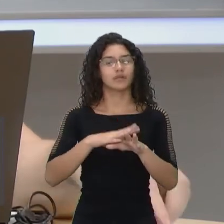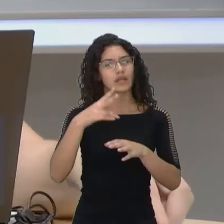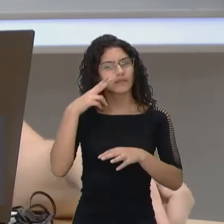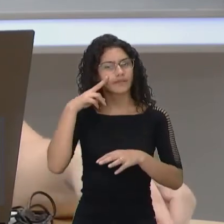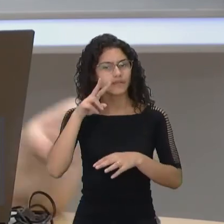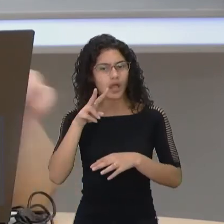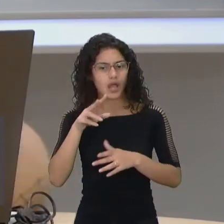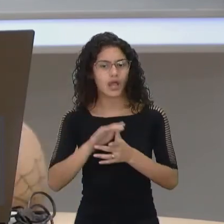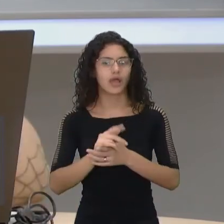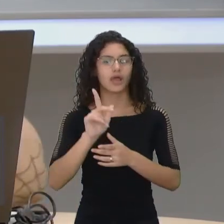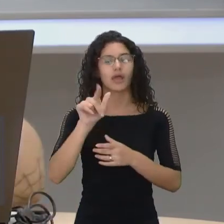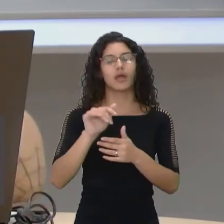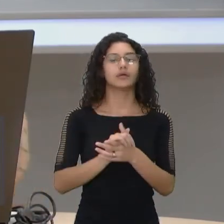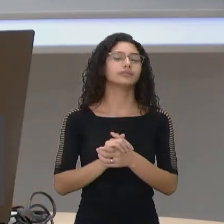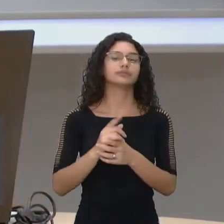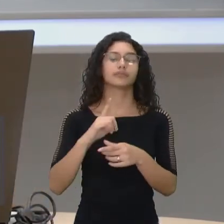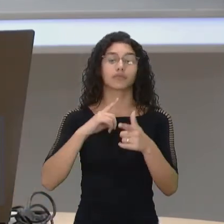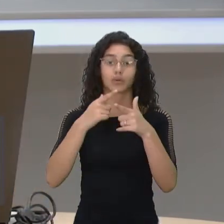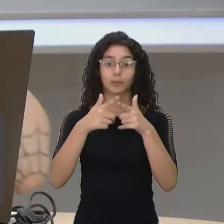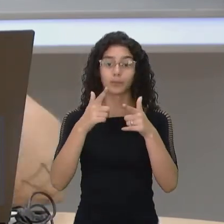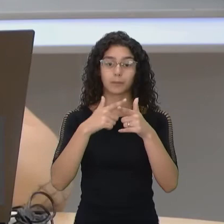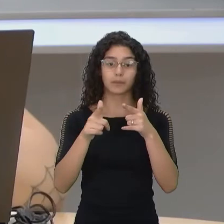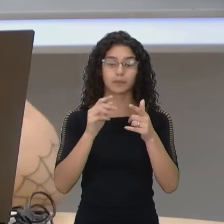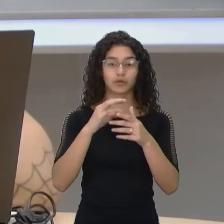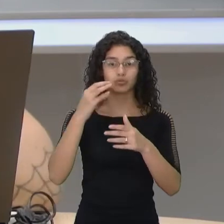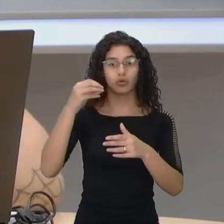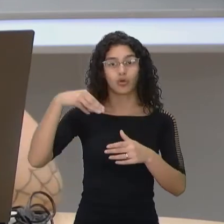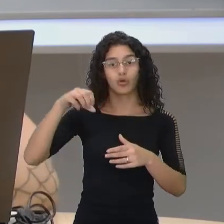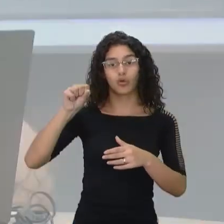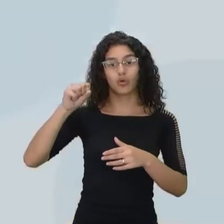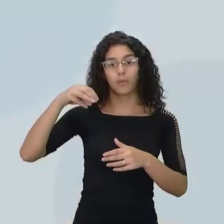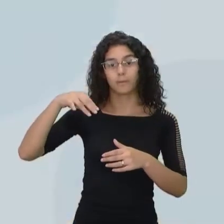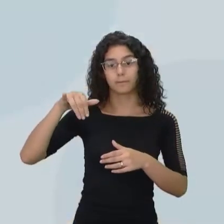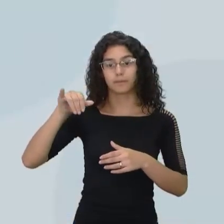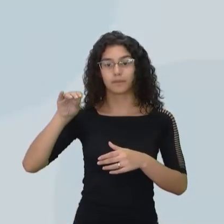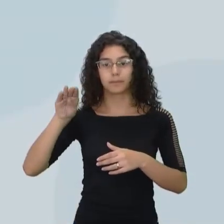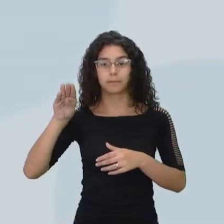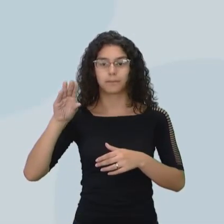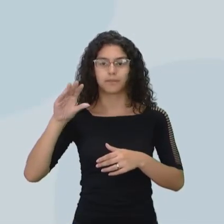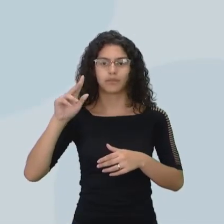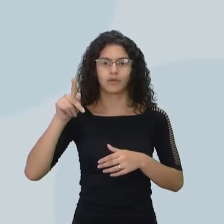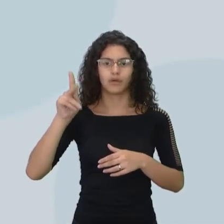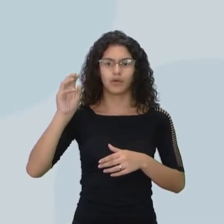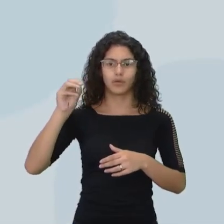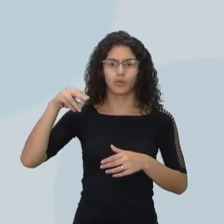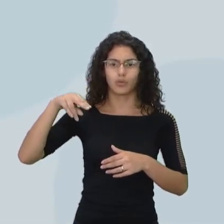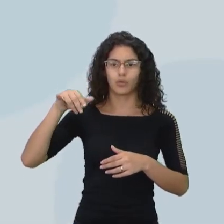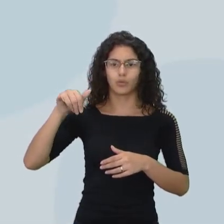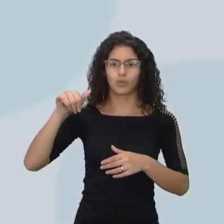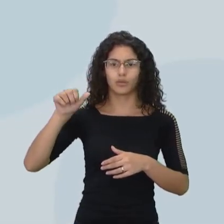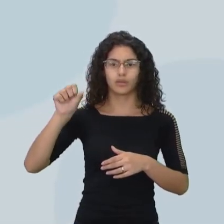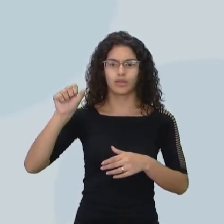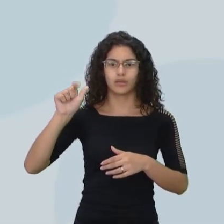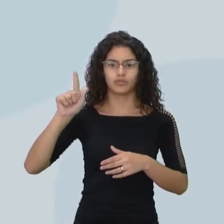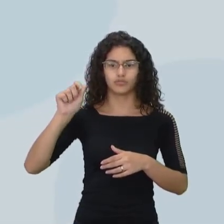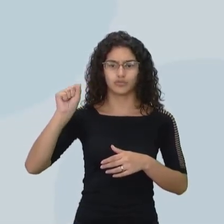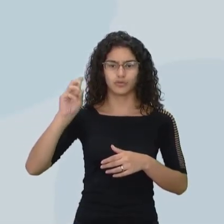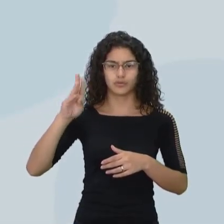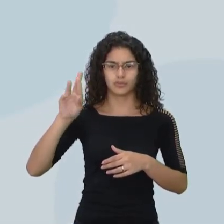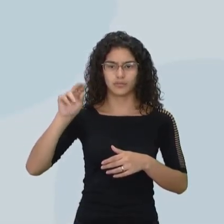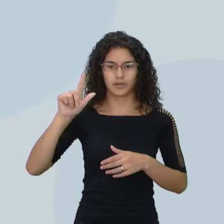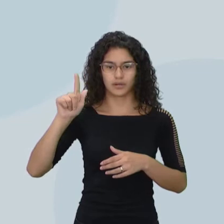pé, é o dilema, o problema de Königsberg, né? Königsberg não é qualquer lugar no mundo. Königsberg